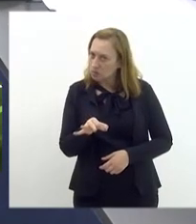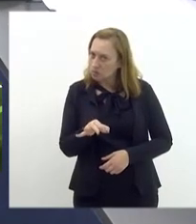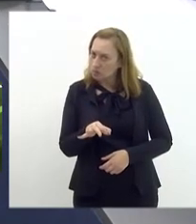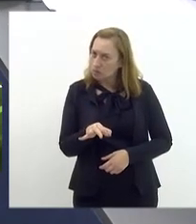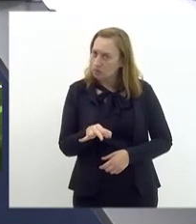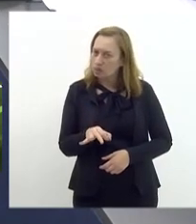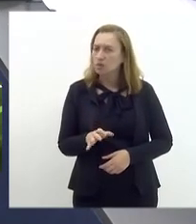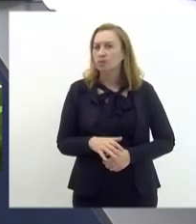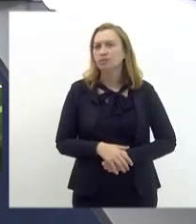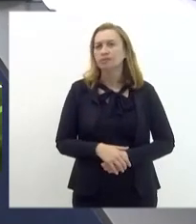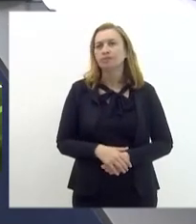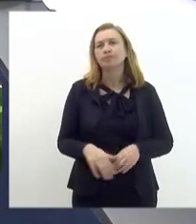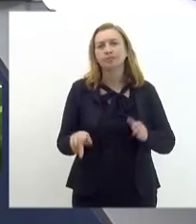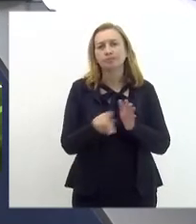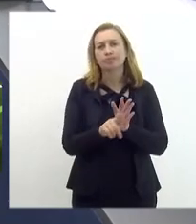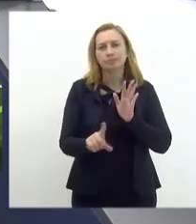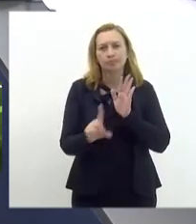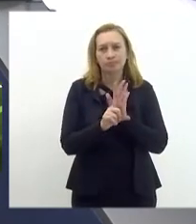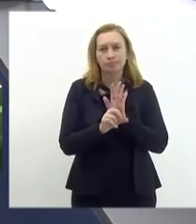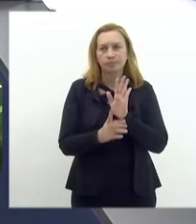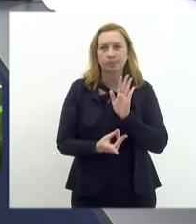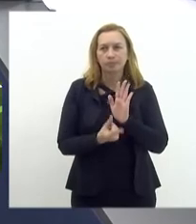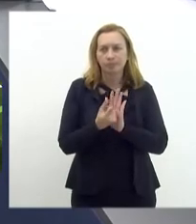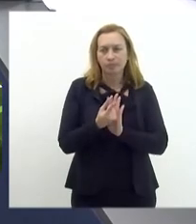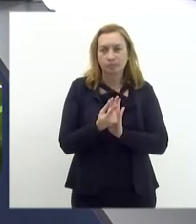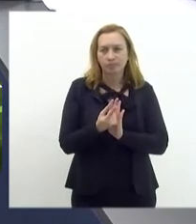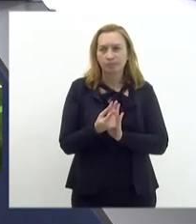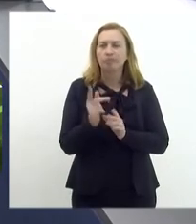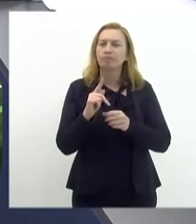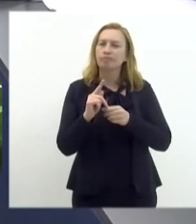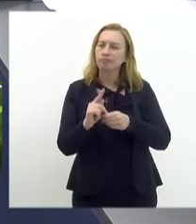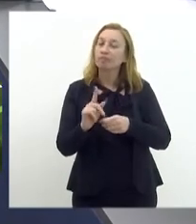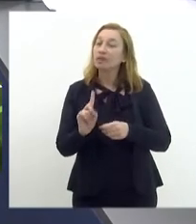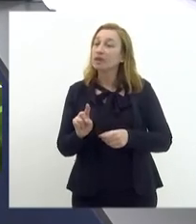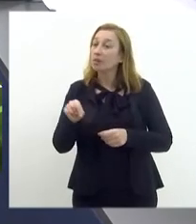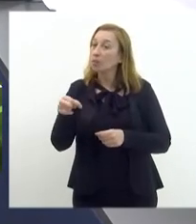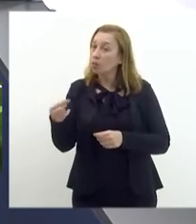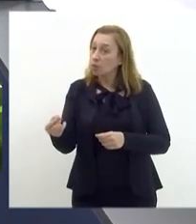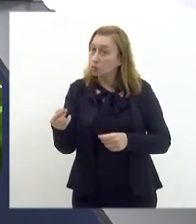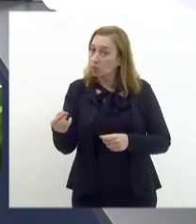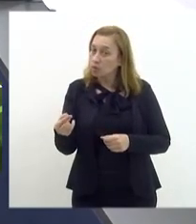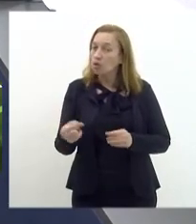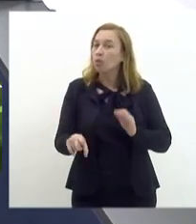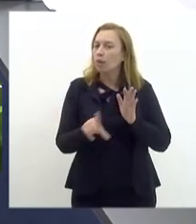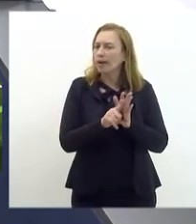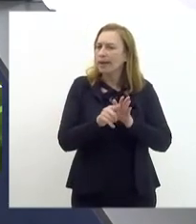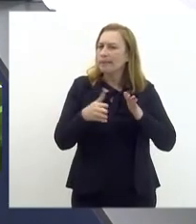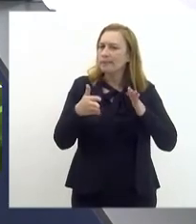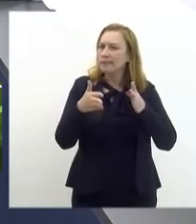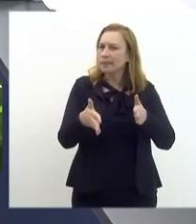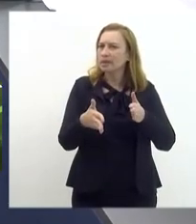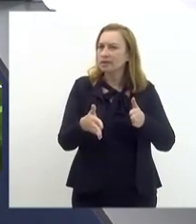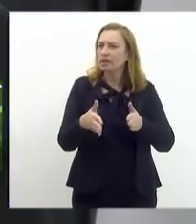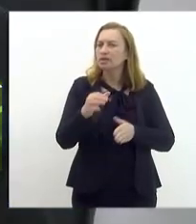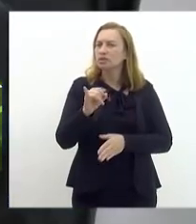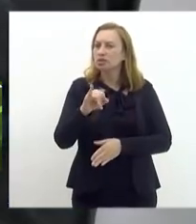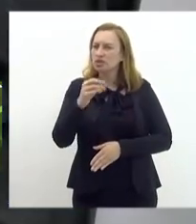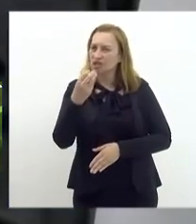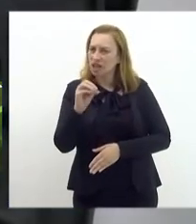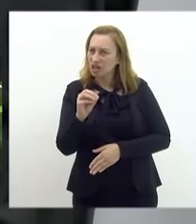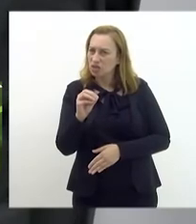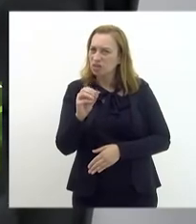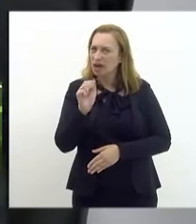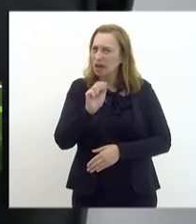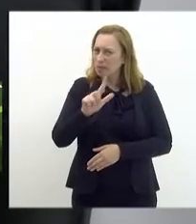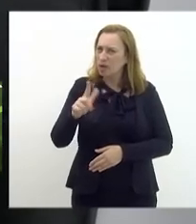Faz parte da lei orgânica da procuradoria, que foi depois, teve uma lei específica do Sérgio Cabral, enfim, o senhor